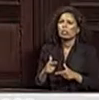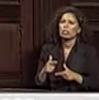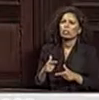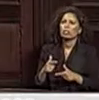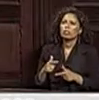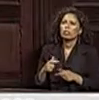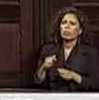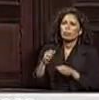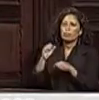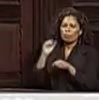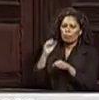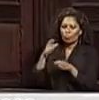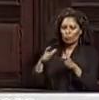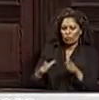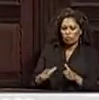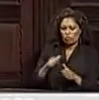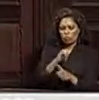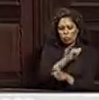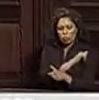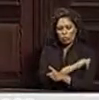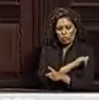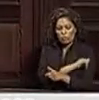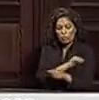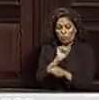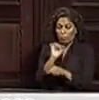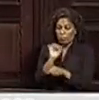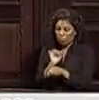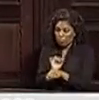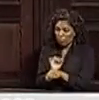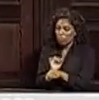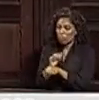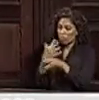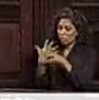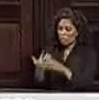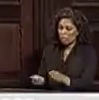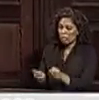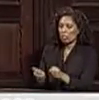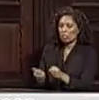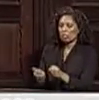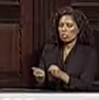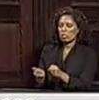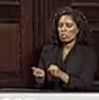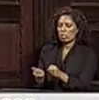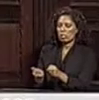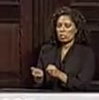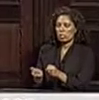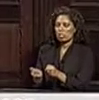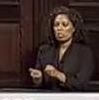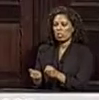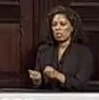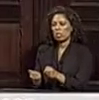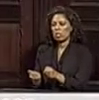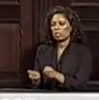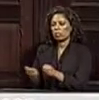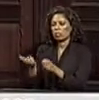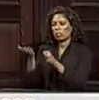parar de se curvar às maldades do governo federal e não ser